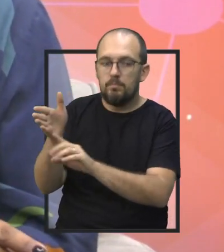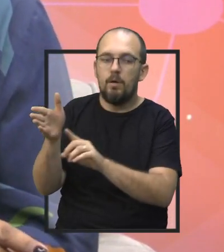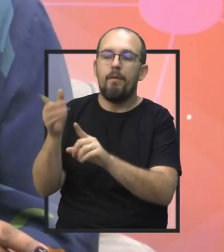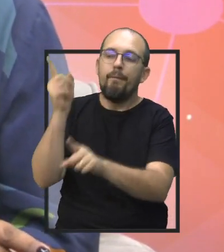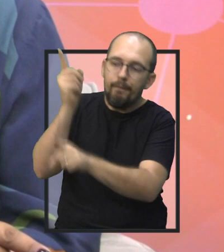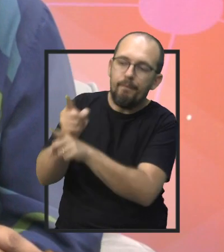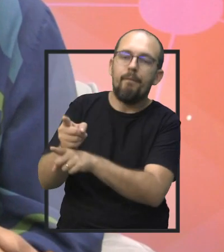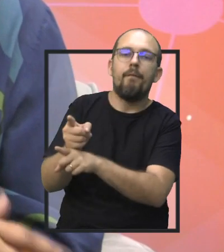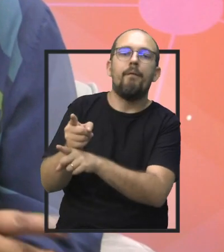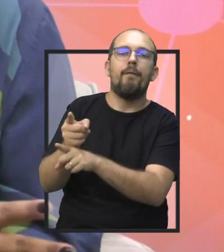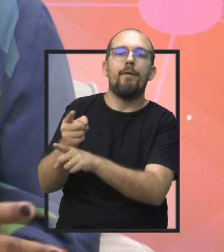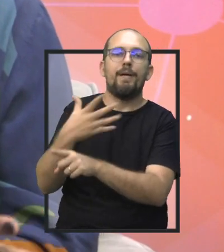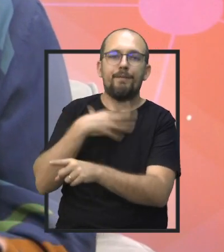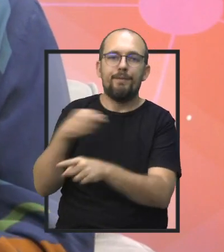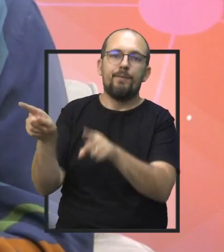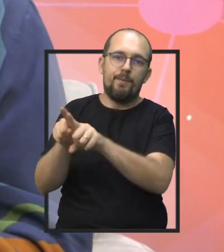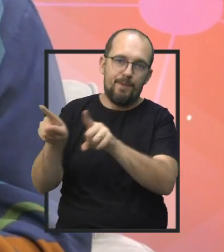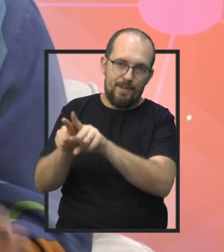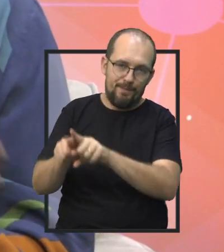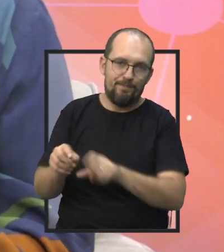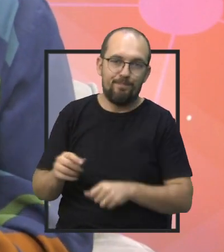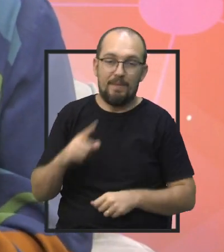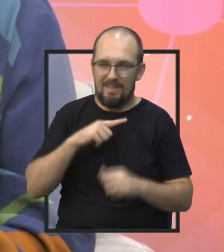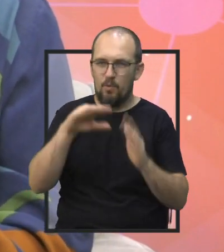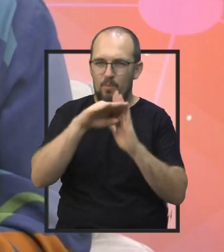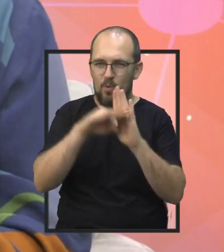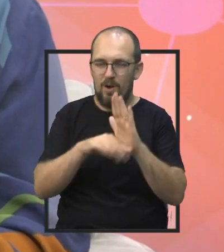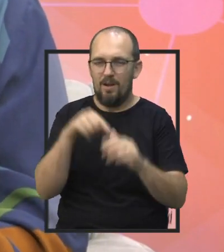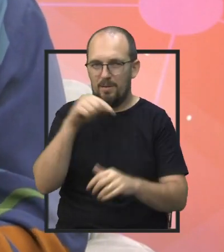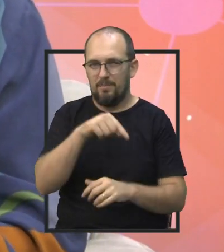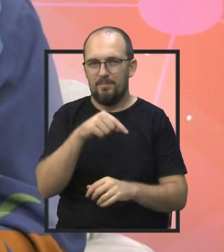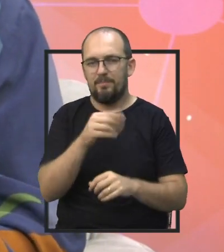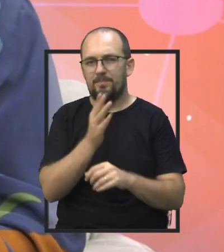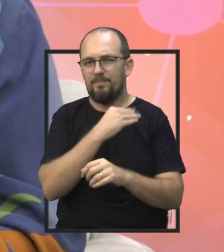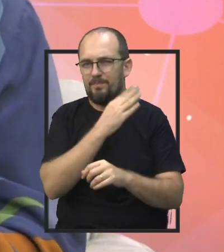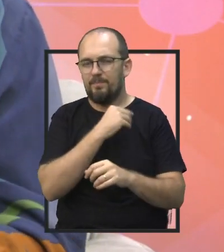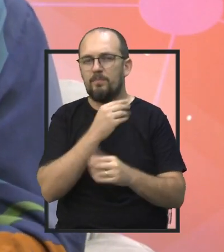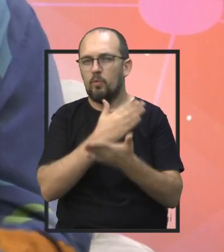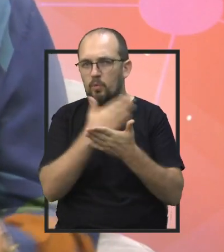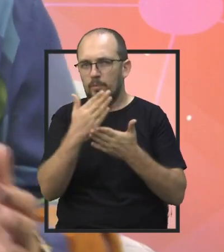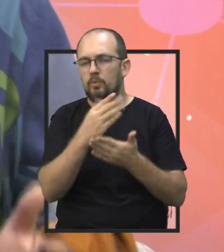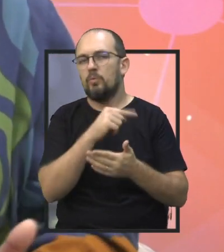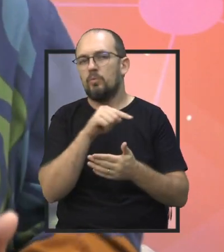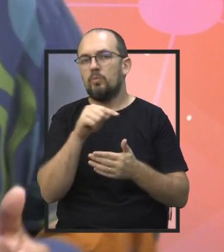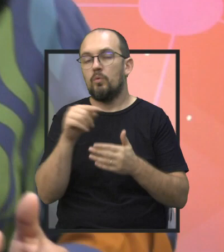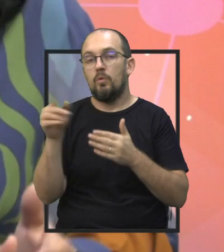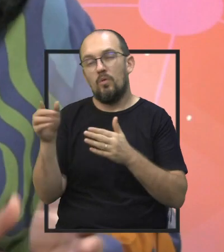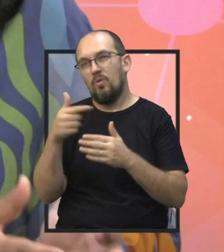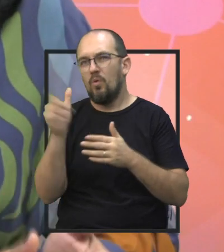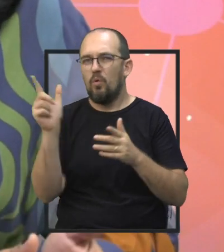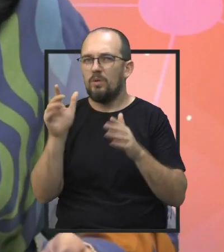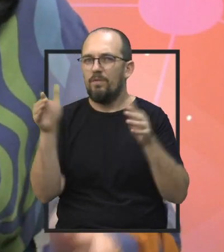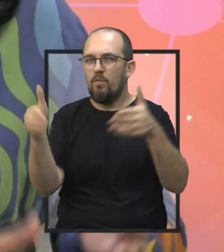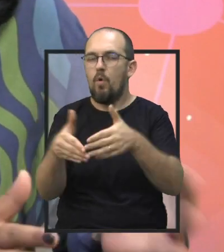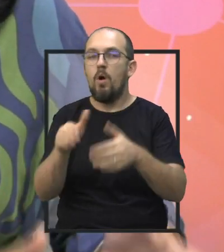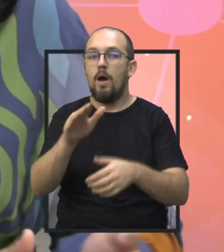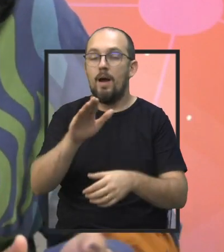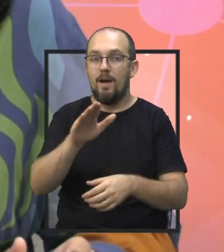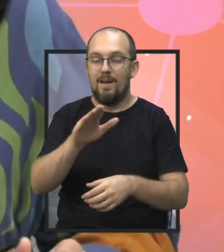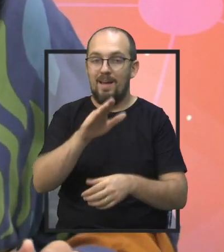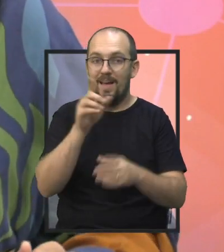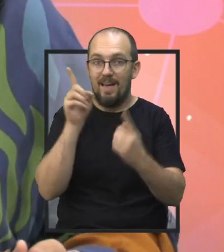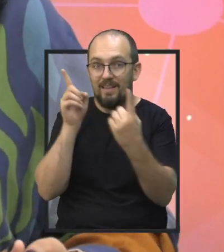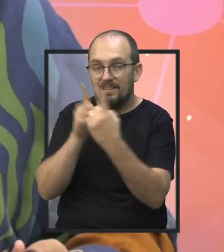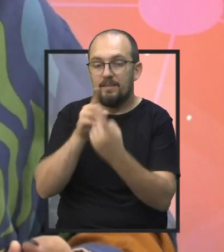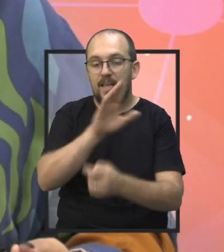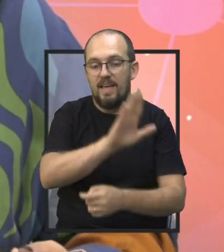desde 2021, que são Sonhos de Criança. Ele tem um foco que é um pouco diferente, o foco dele é atender crianças, filhos de